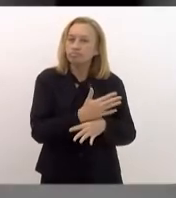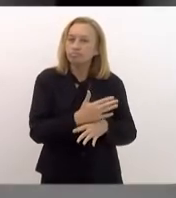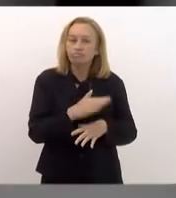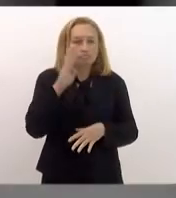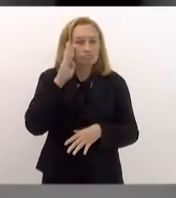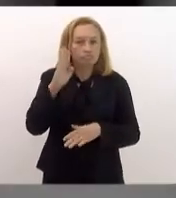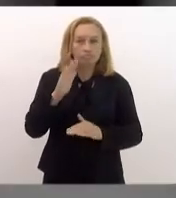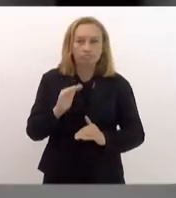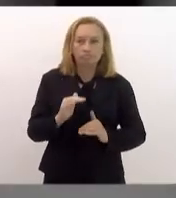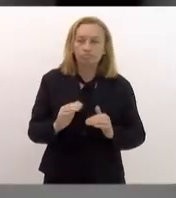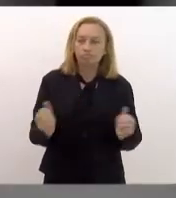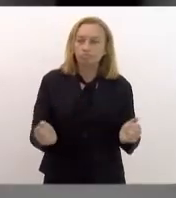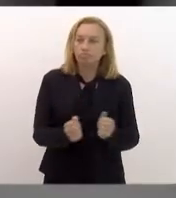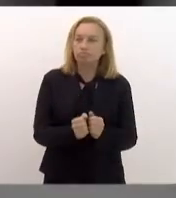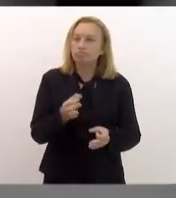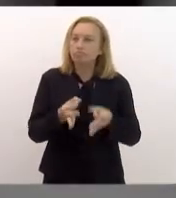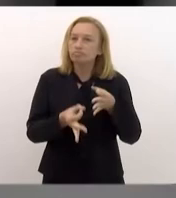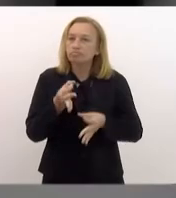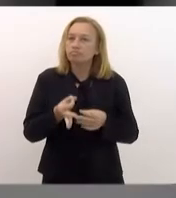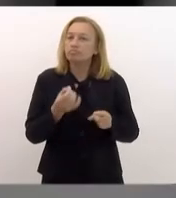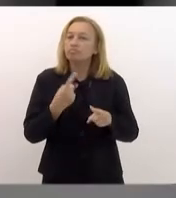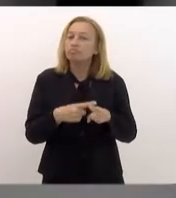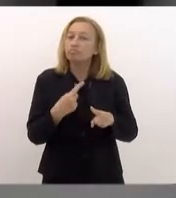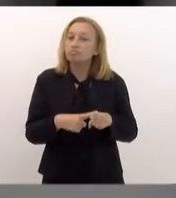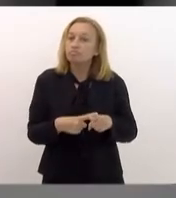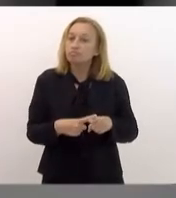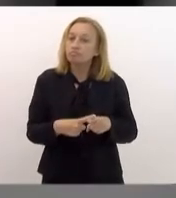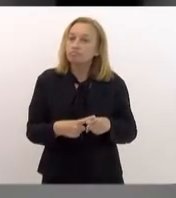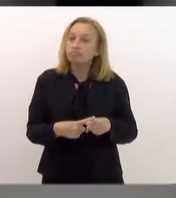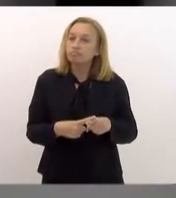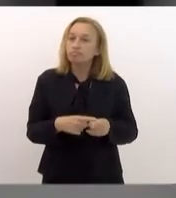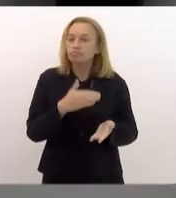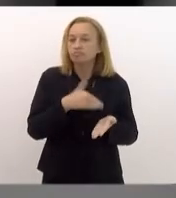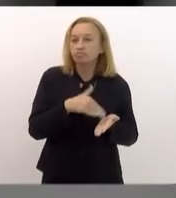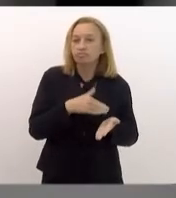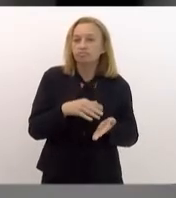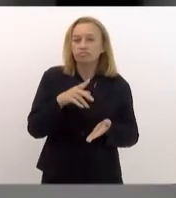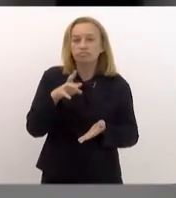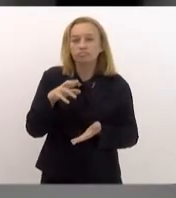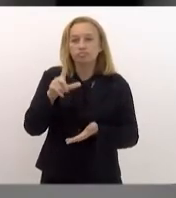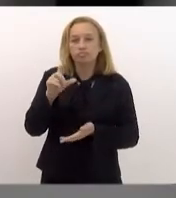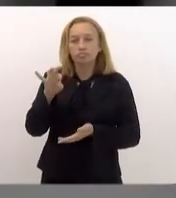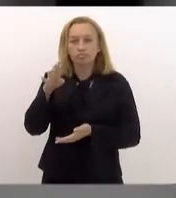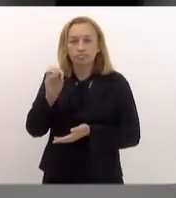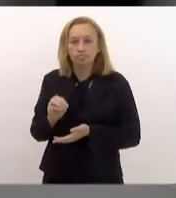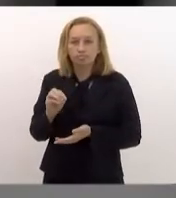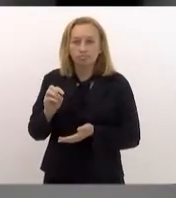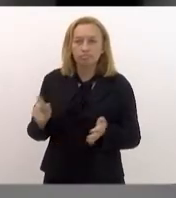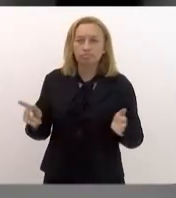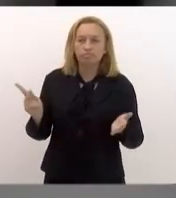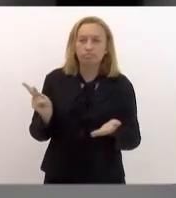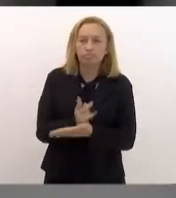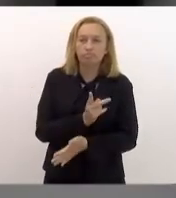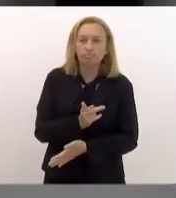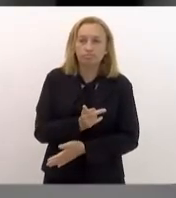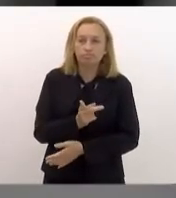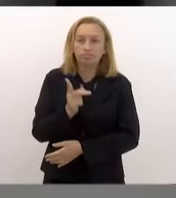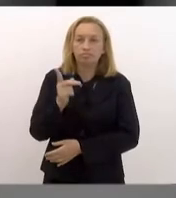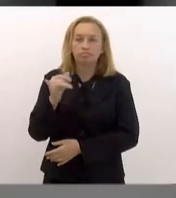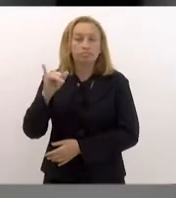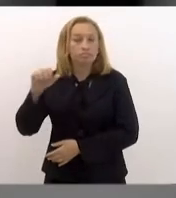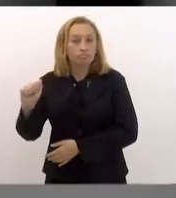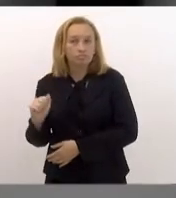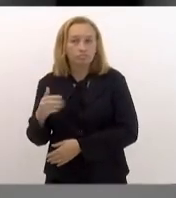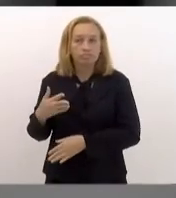o judiciário. Porque isso que o secretário Leandro falou acontece, é o nosso cotidiano no INEA. A gente